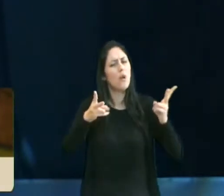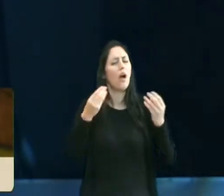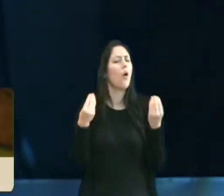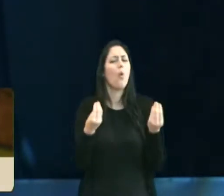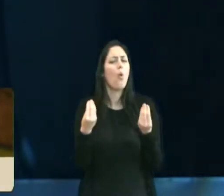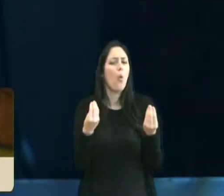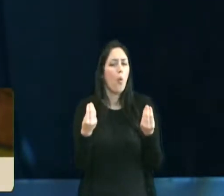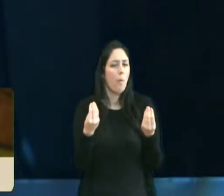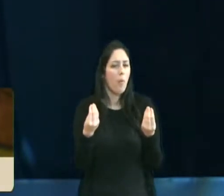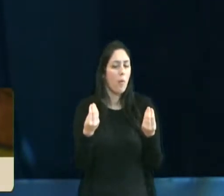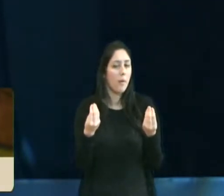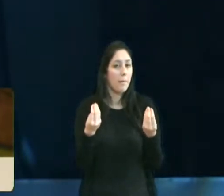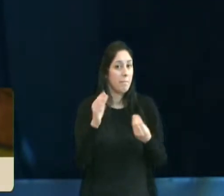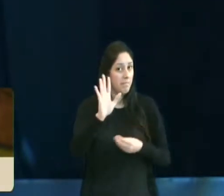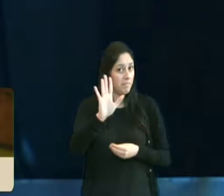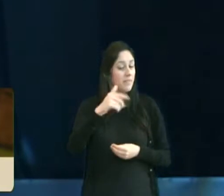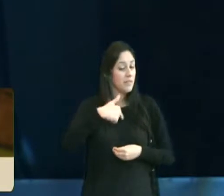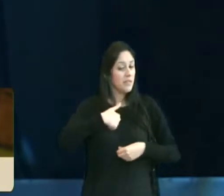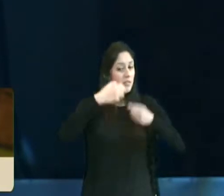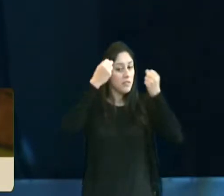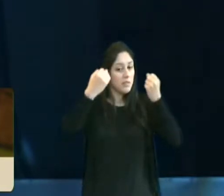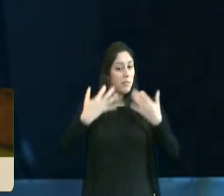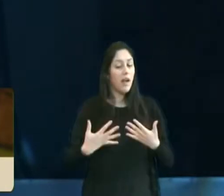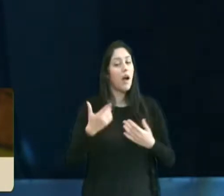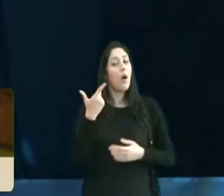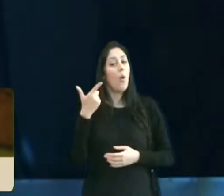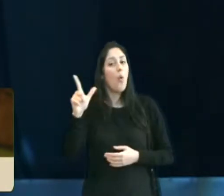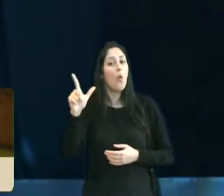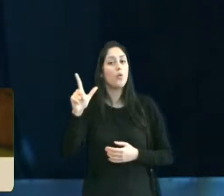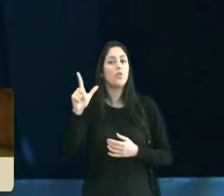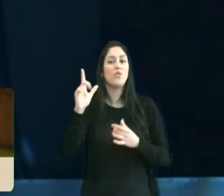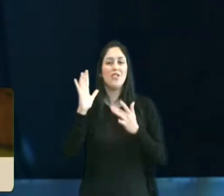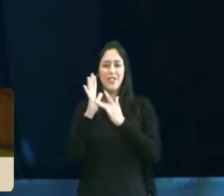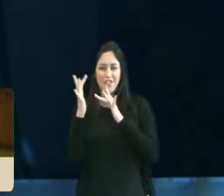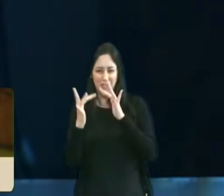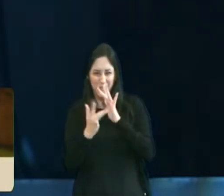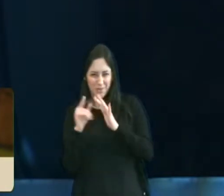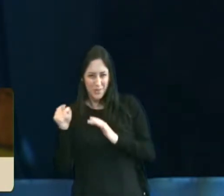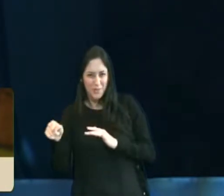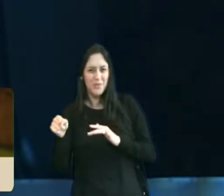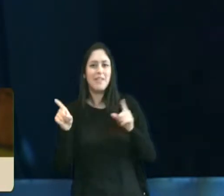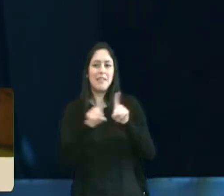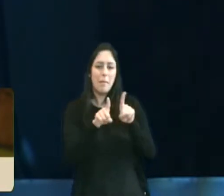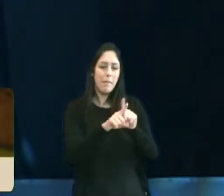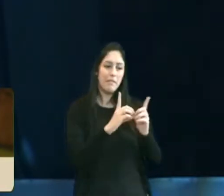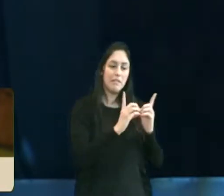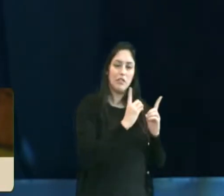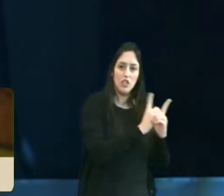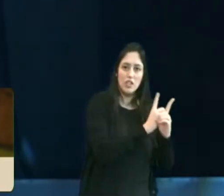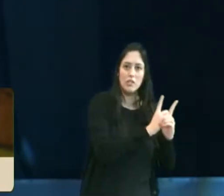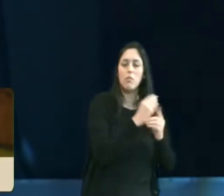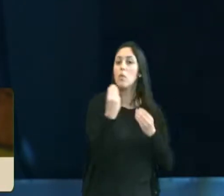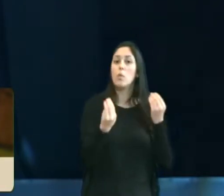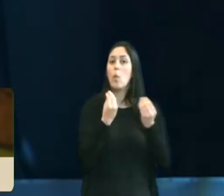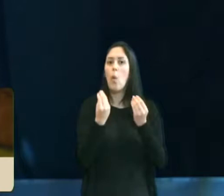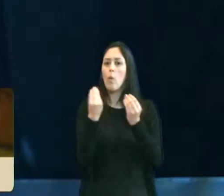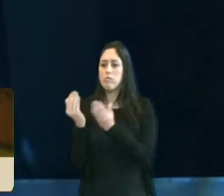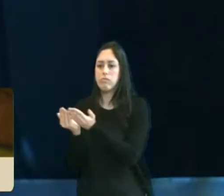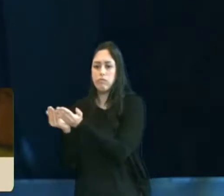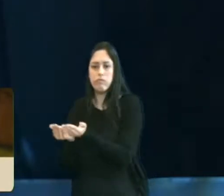falar sobre outro desafio que Jesus e os discípulos encontraram quando chegaram na terra, que